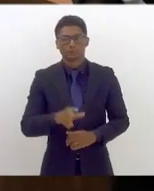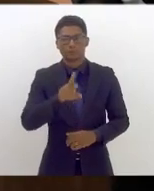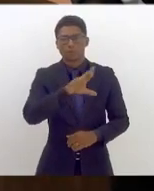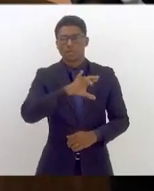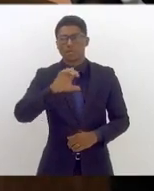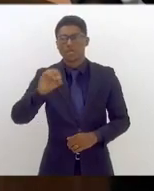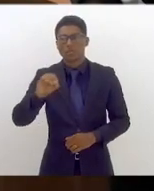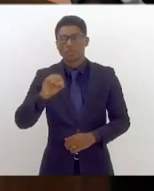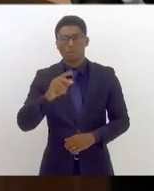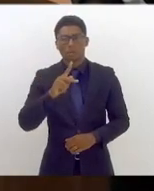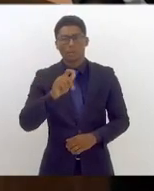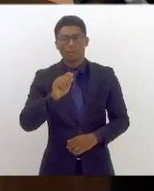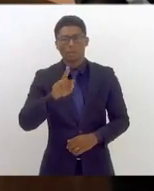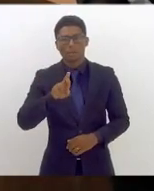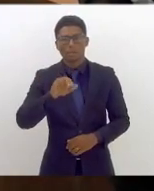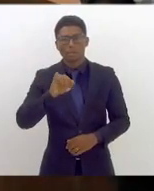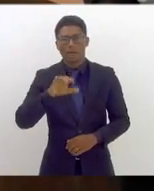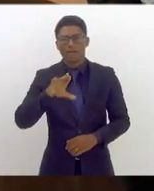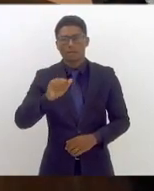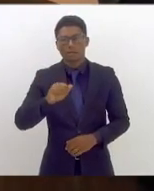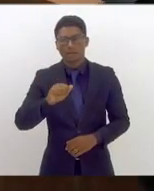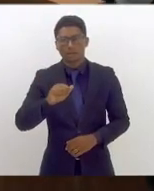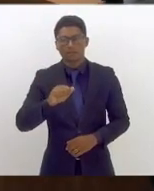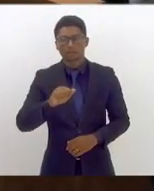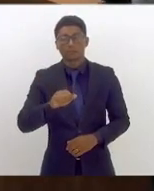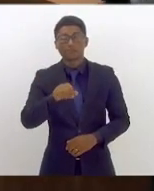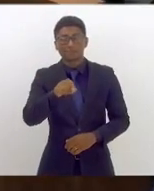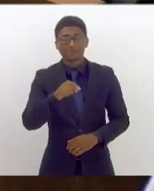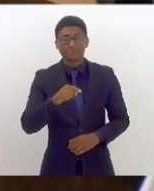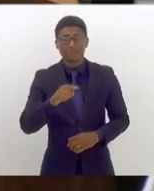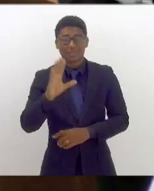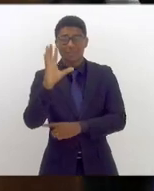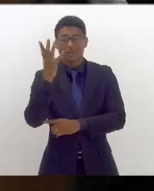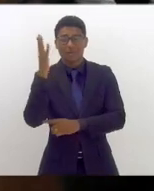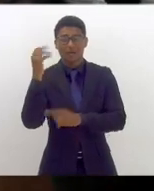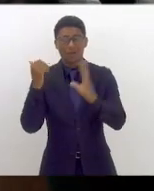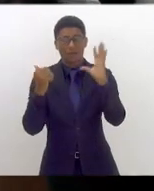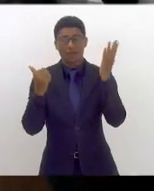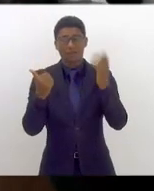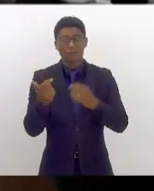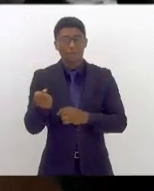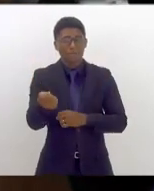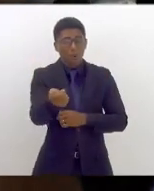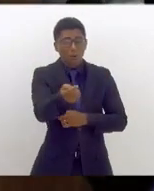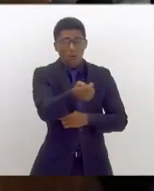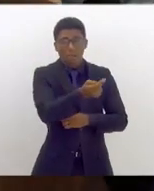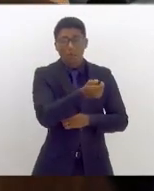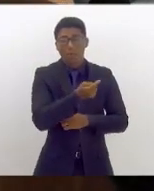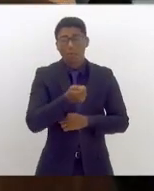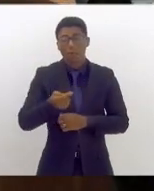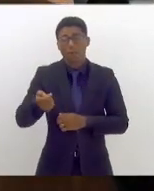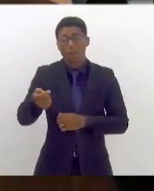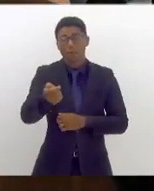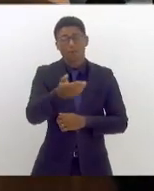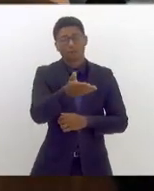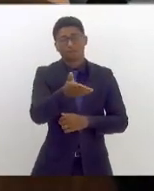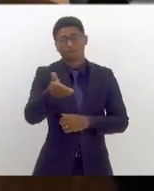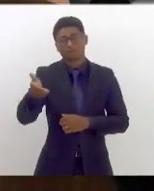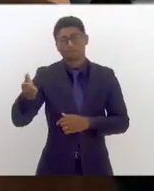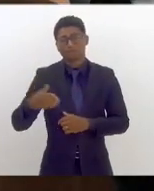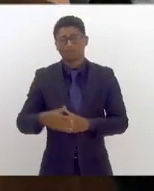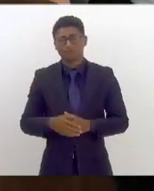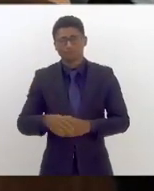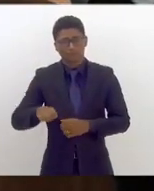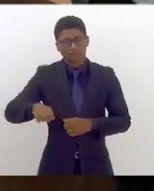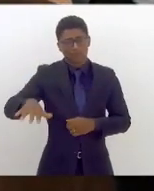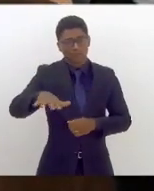do Sul e da pouca vegetação que resta vossa excelência tem razão Deputado André falou que várias dessas